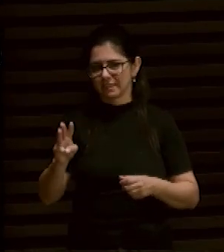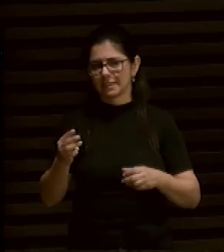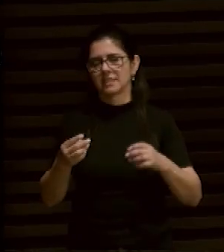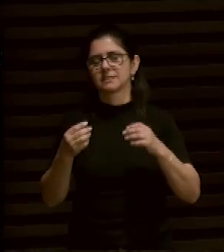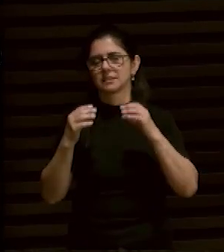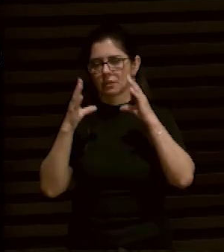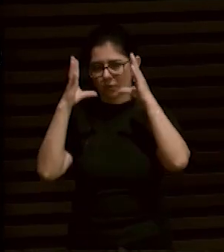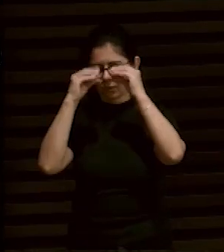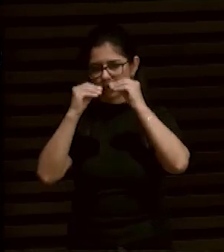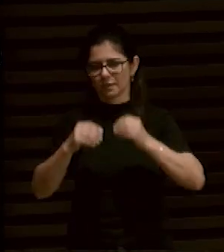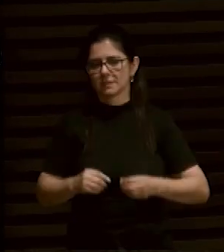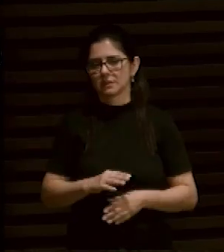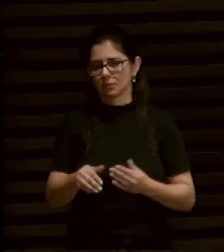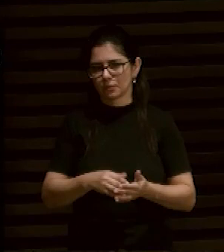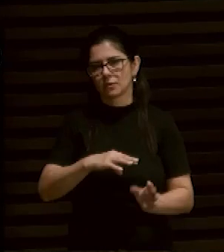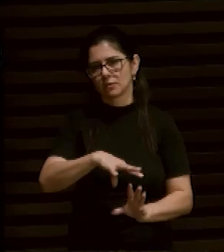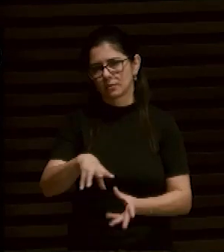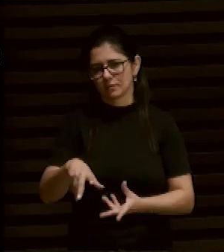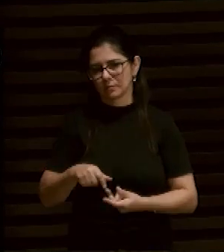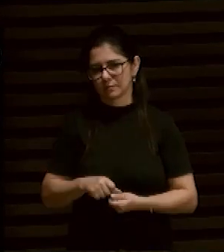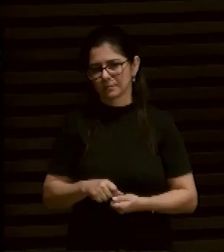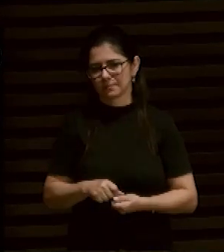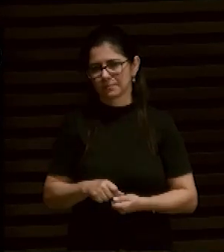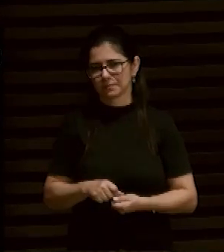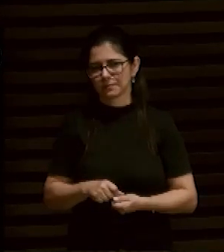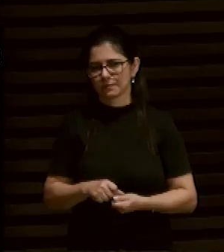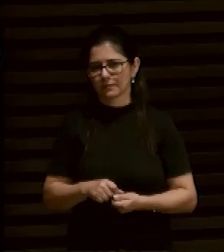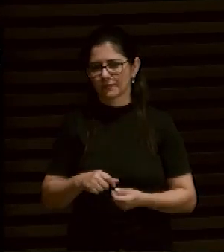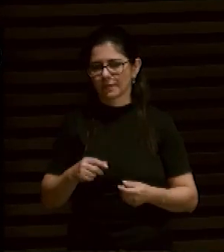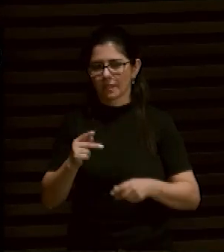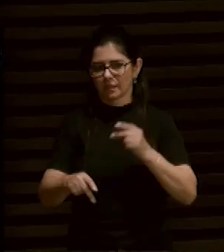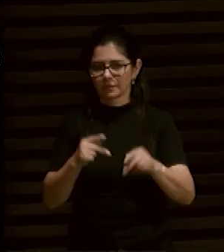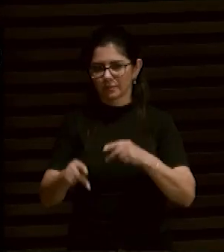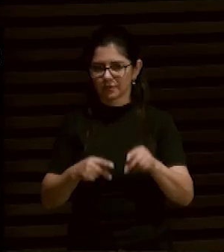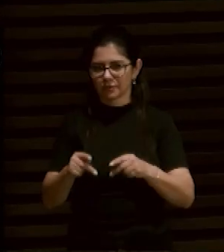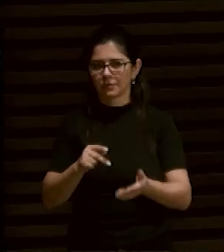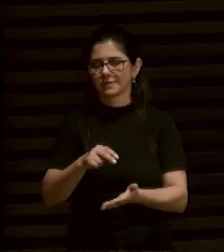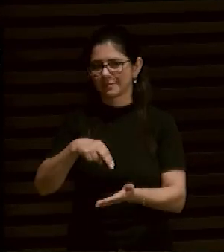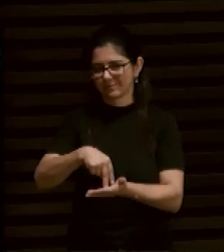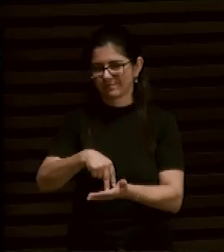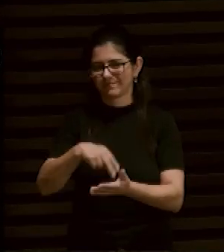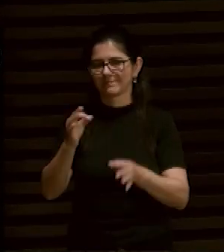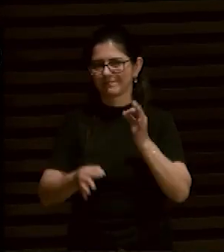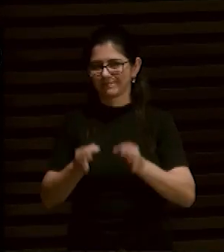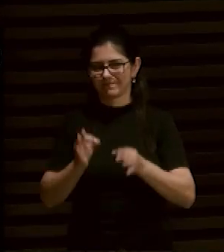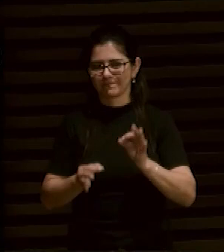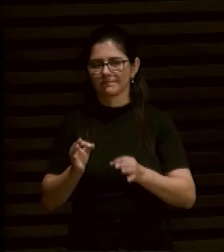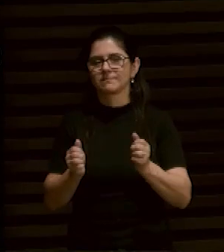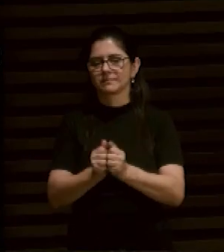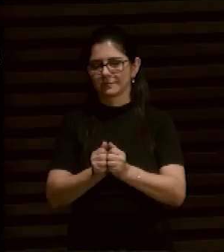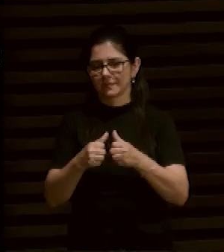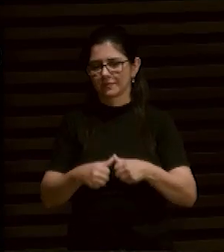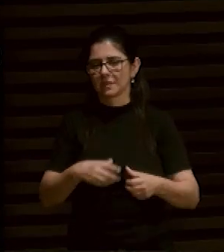com essa geração e a condenarão, porque se arrependeram com a pregação de Jonas. E eis aqui está